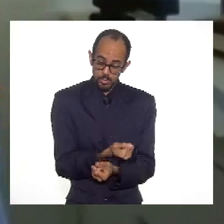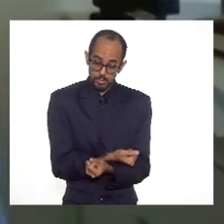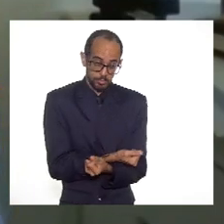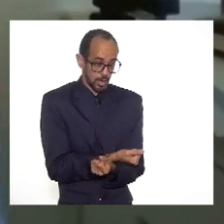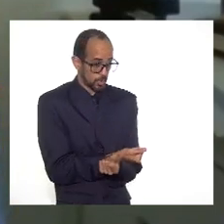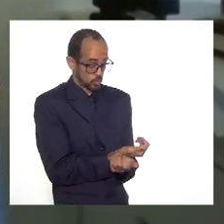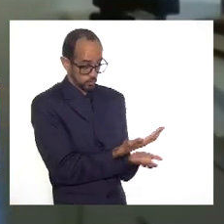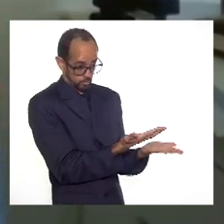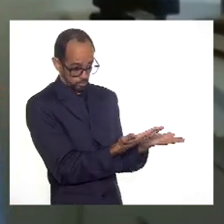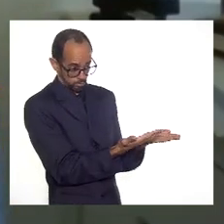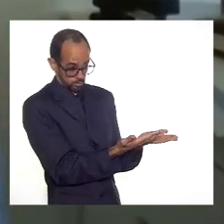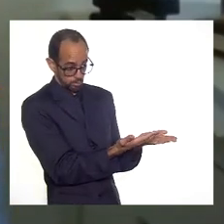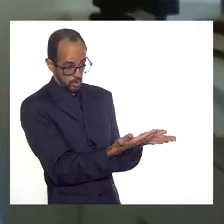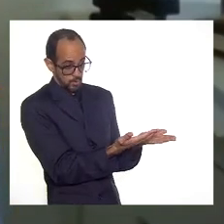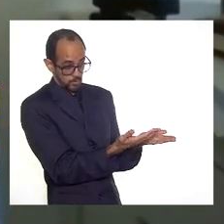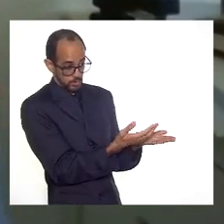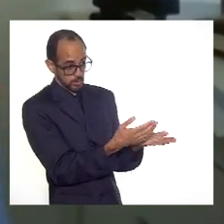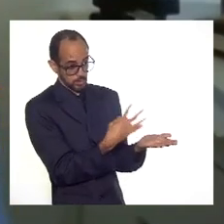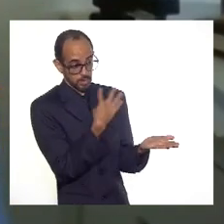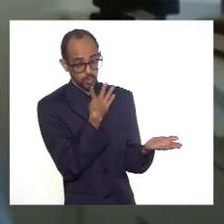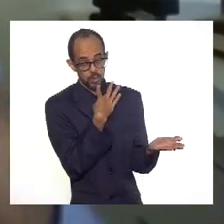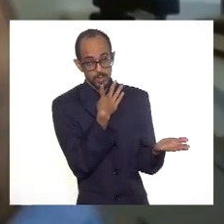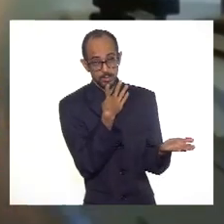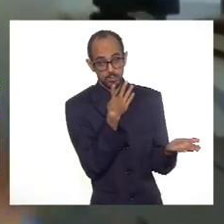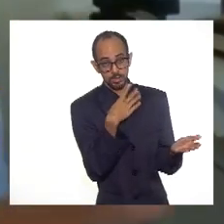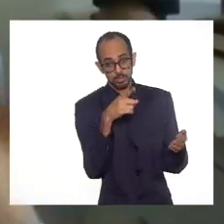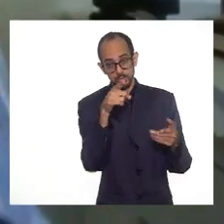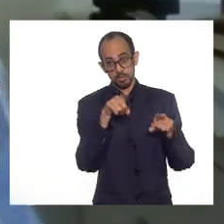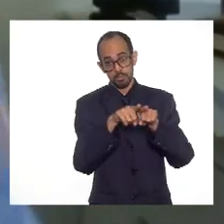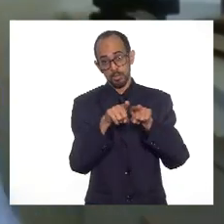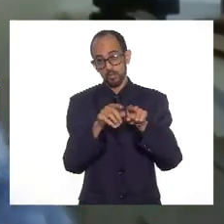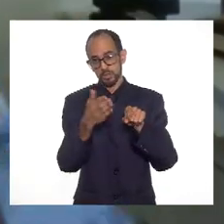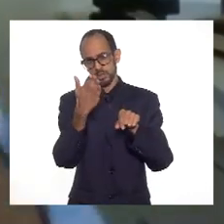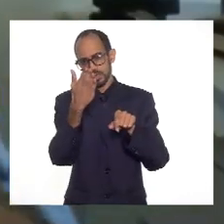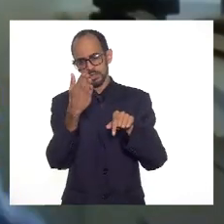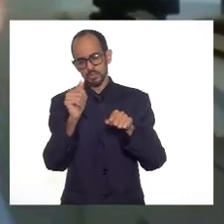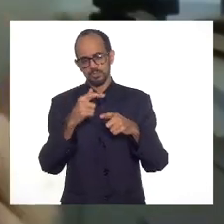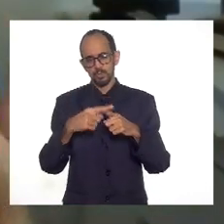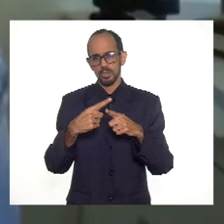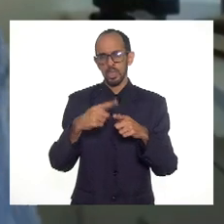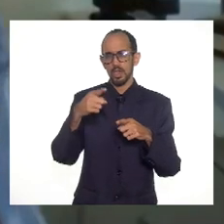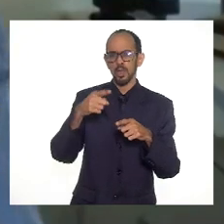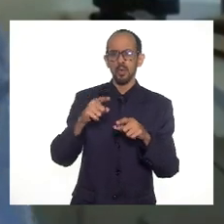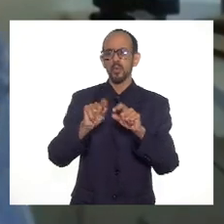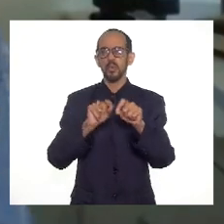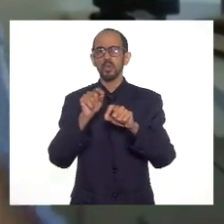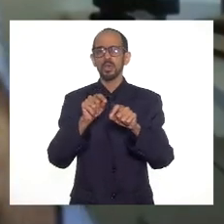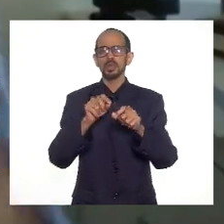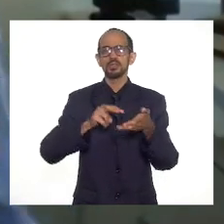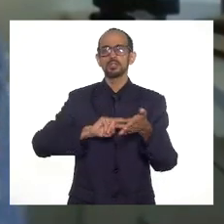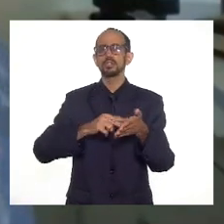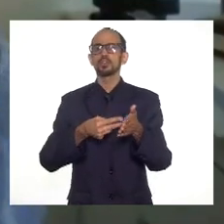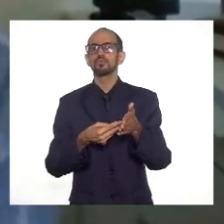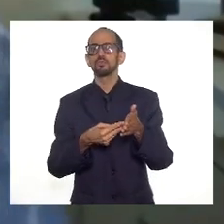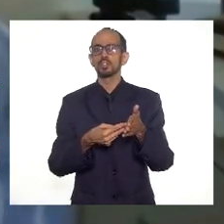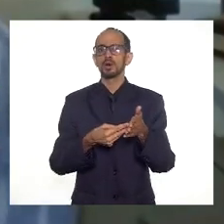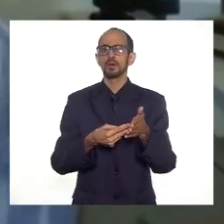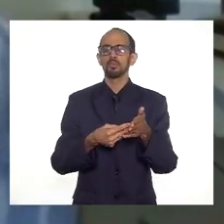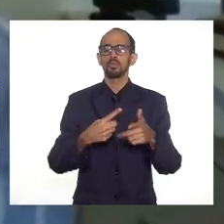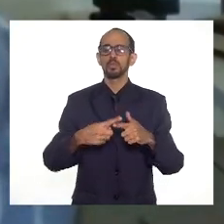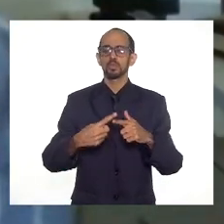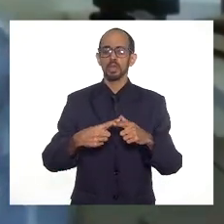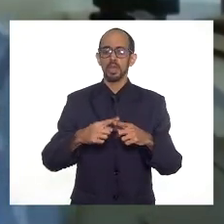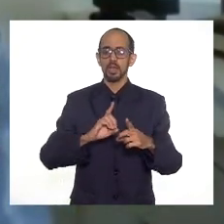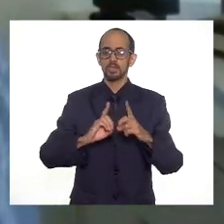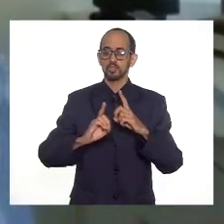todos, porque muita gente diz assim, e o que contém isso? O que contém aquilo? As discussões sérias